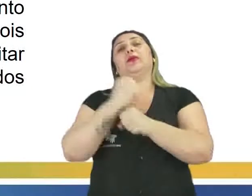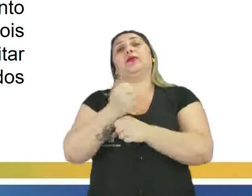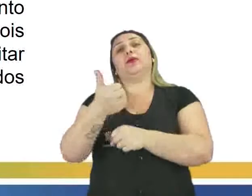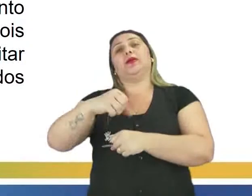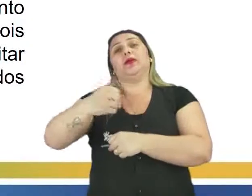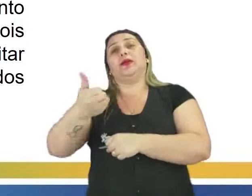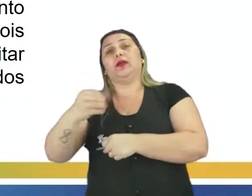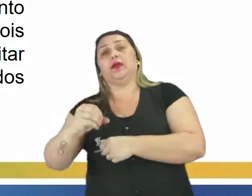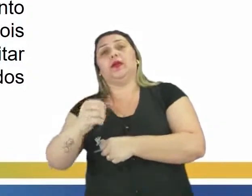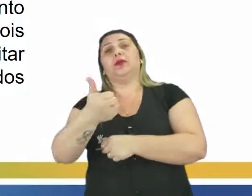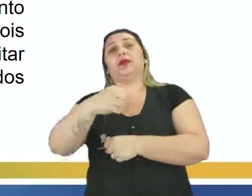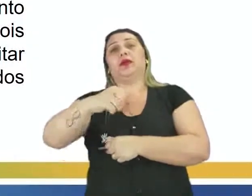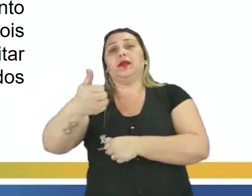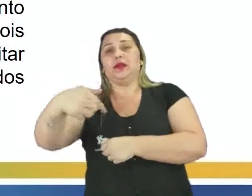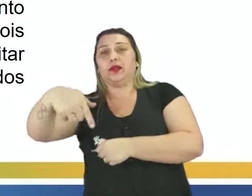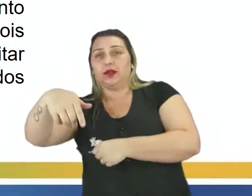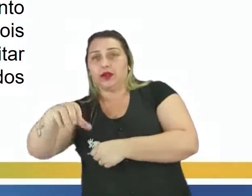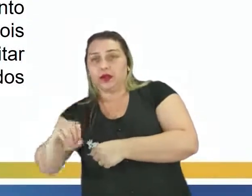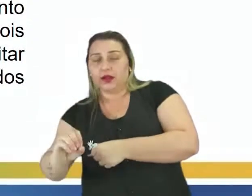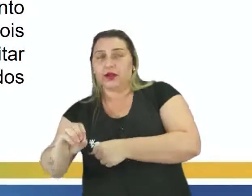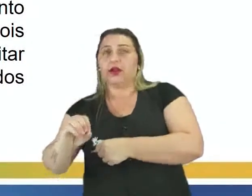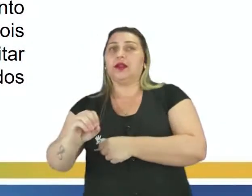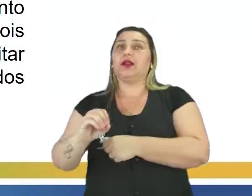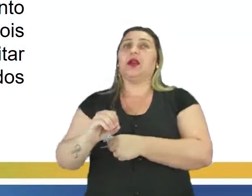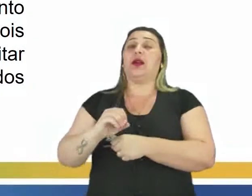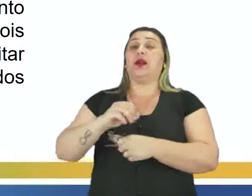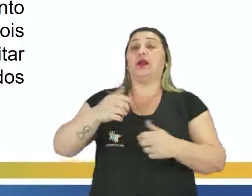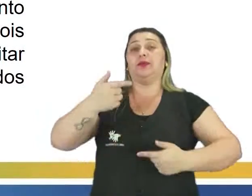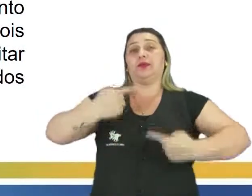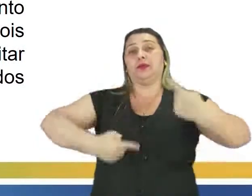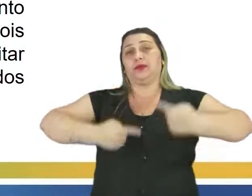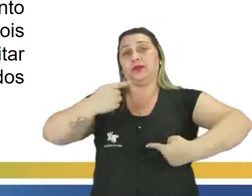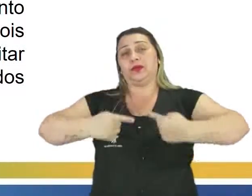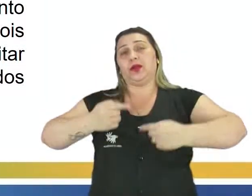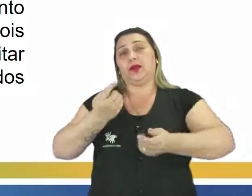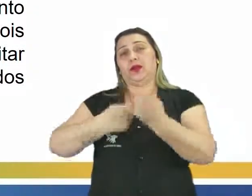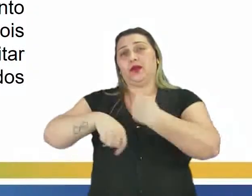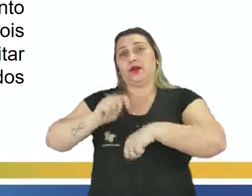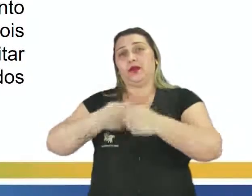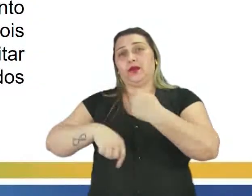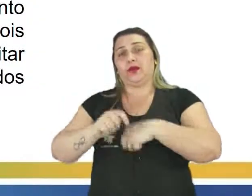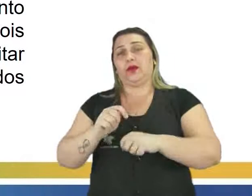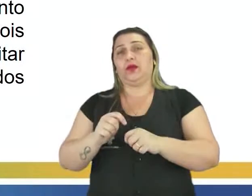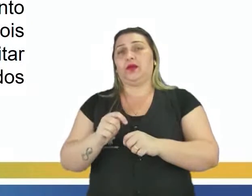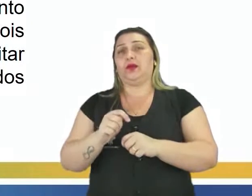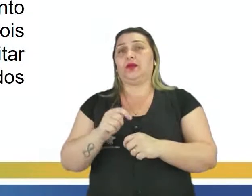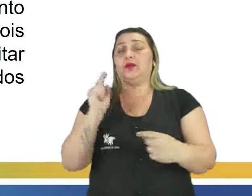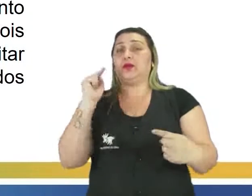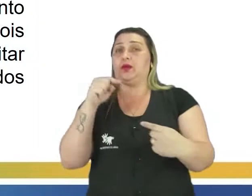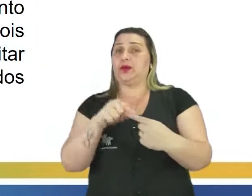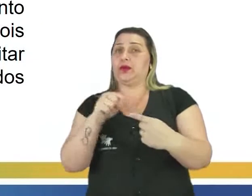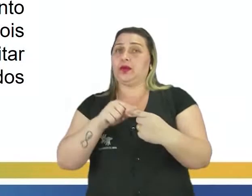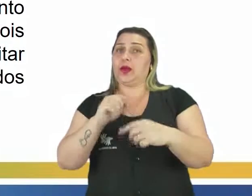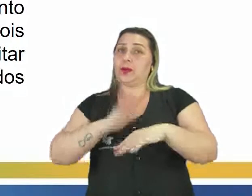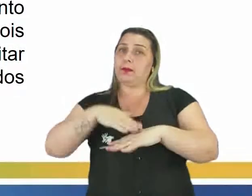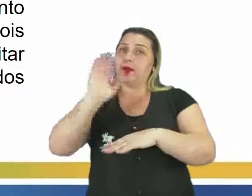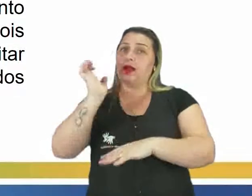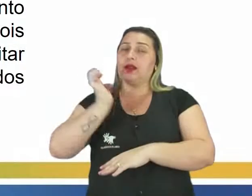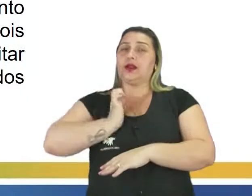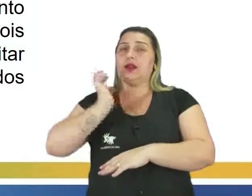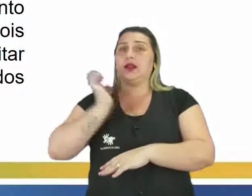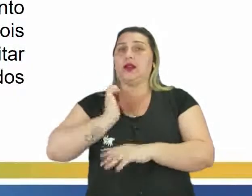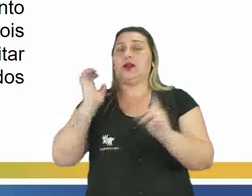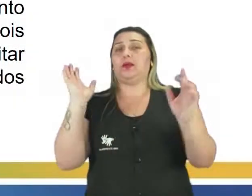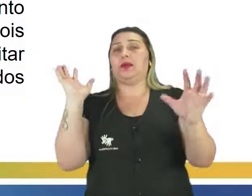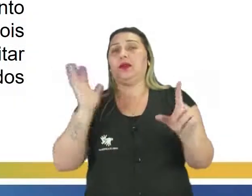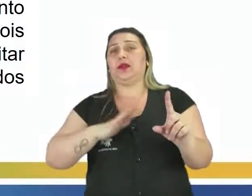1960 e 1970, em decorrência de uma política econômica que visava concentrar a renda nas classes mais ricas para